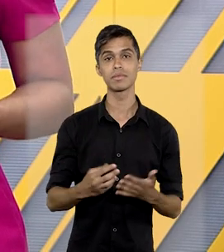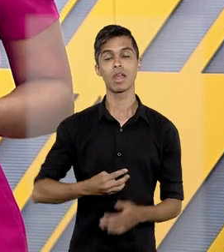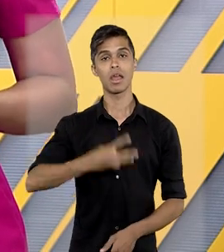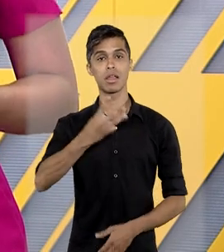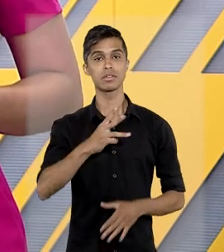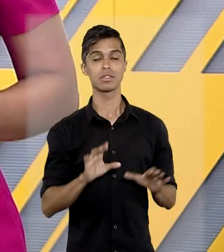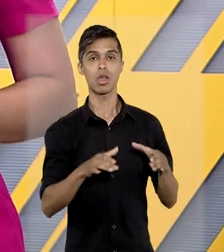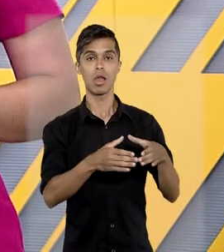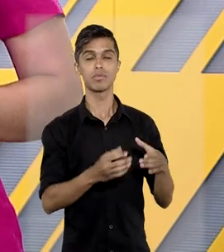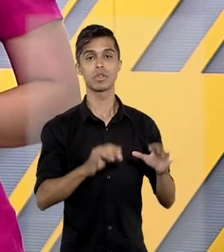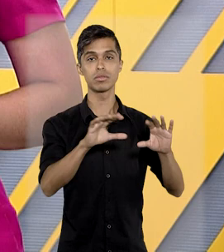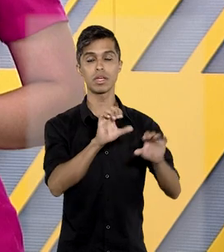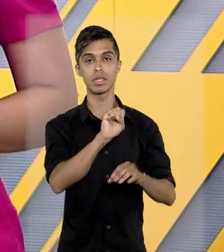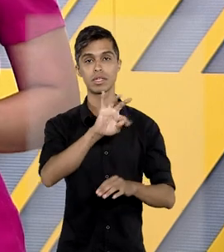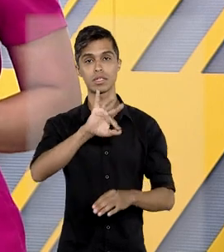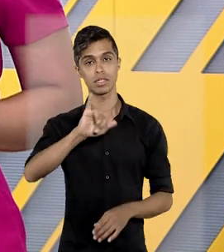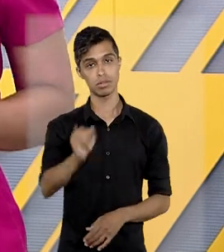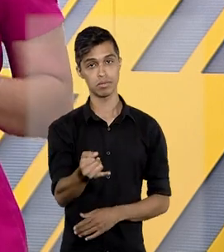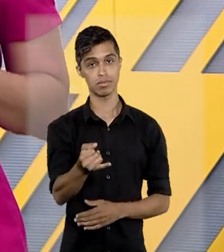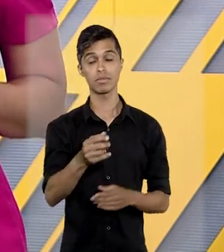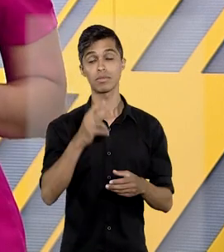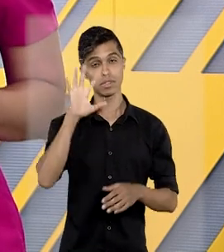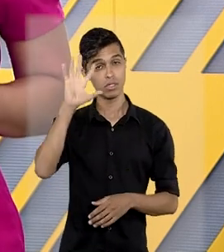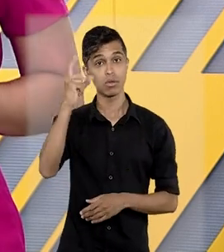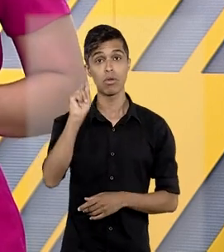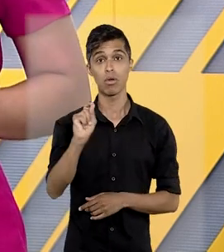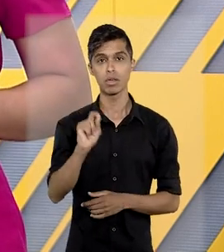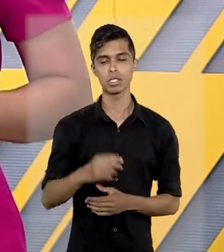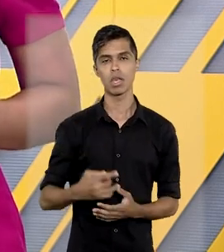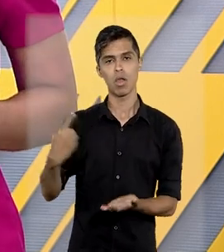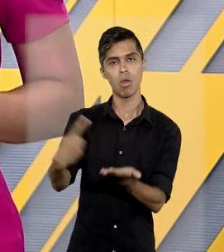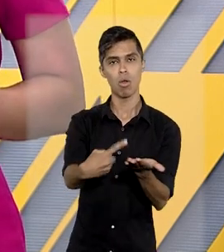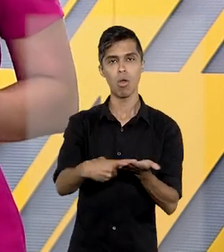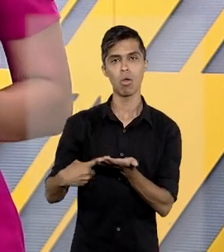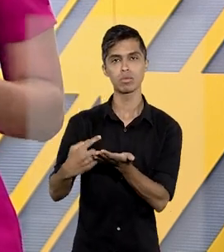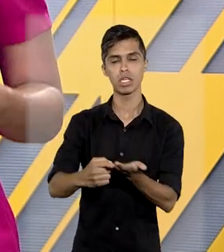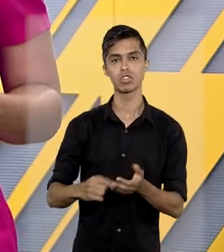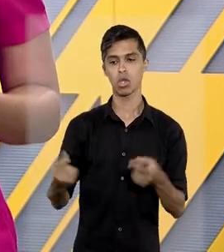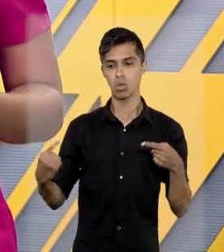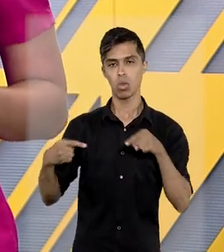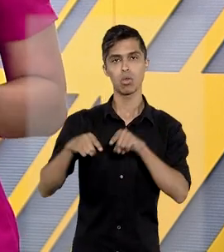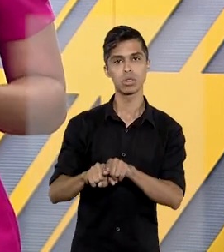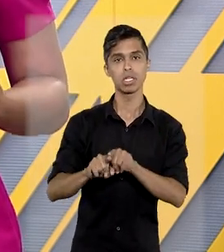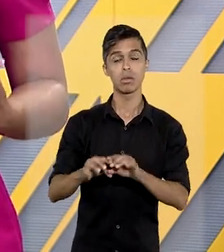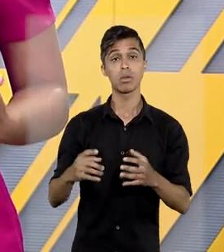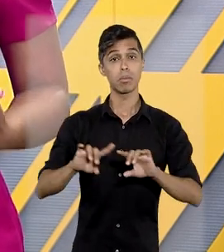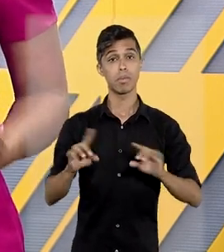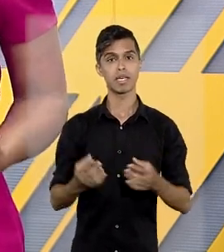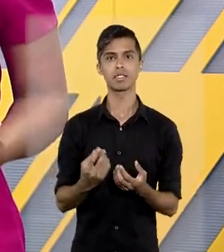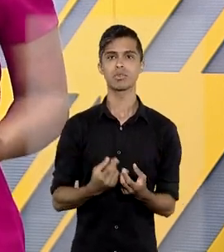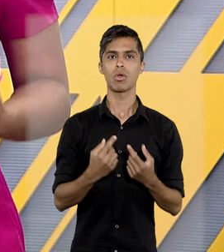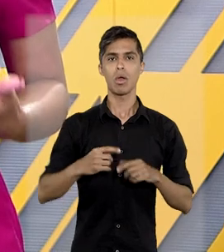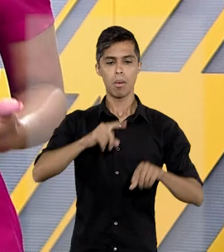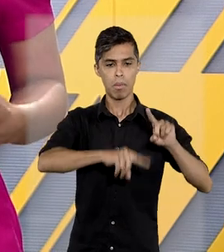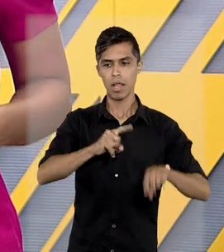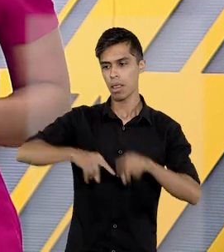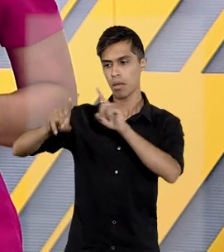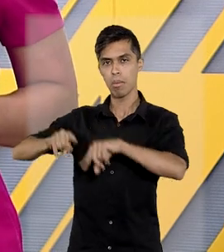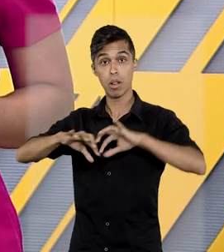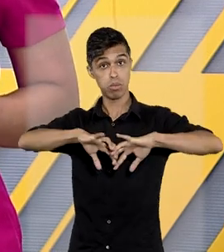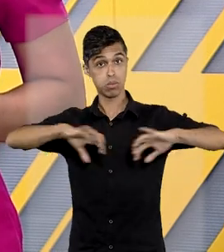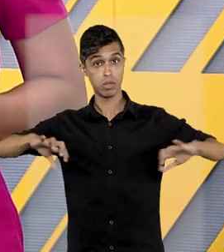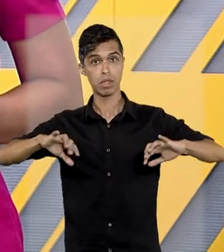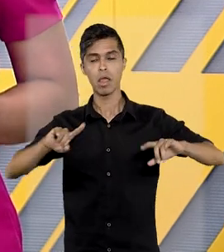A terceira turma do Superior Tribunal de Justiça decidiu que contrato de união estável com separação total de bens não